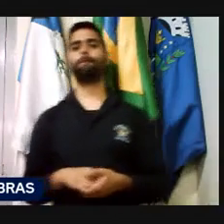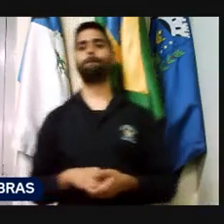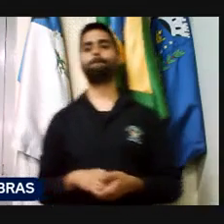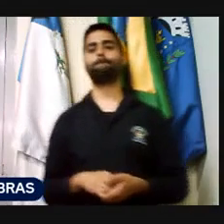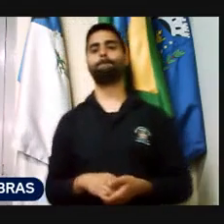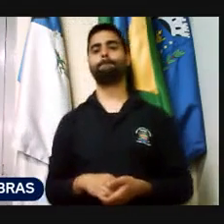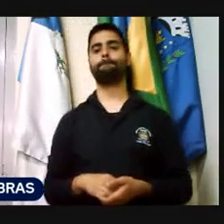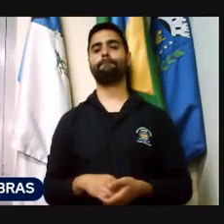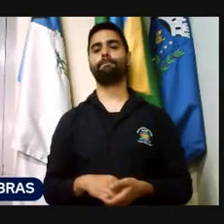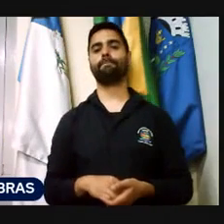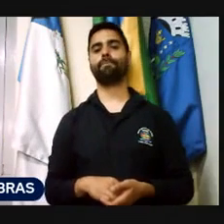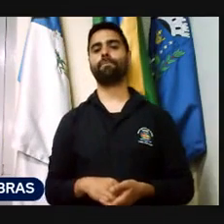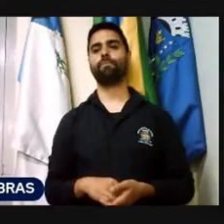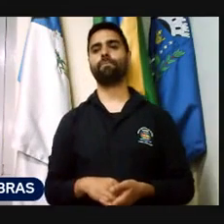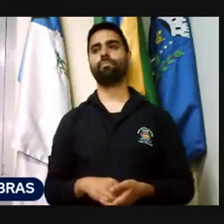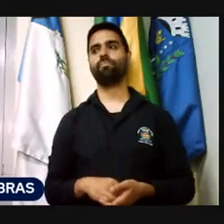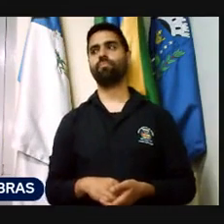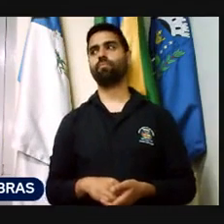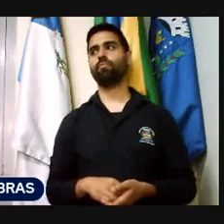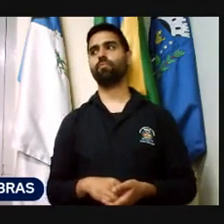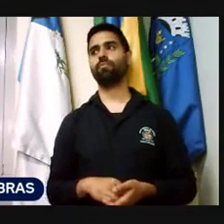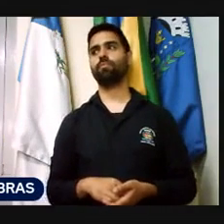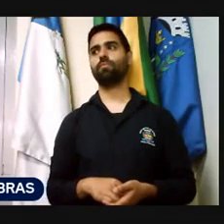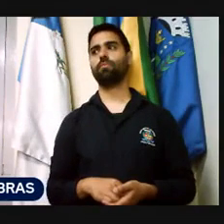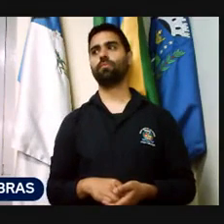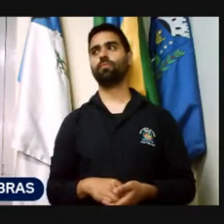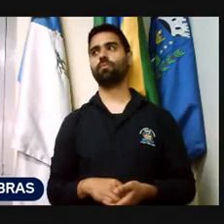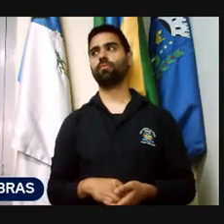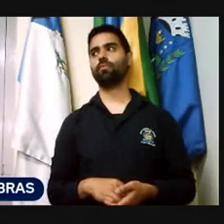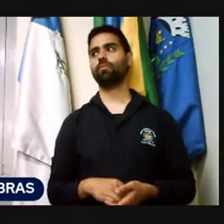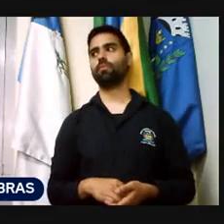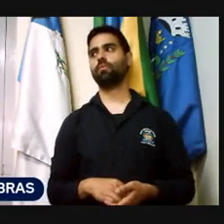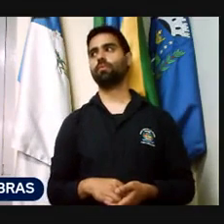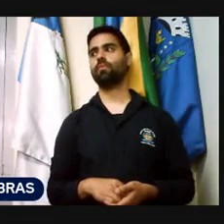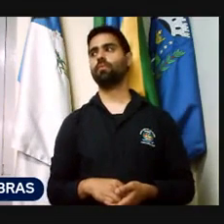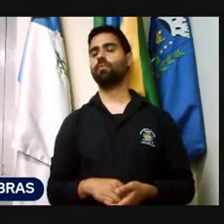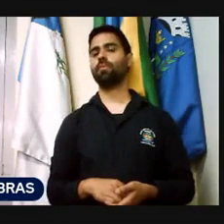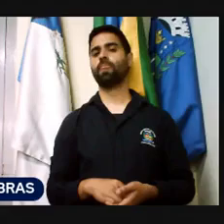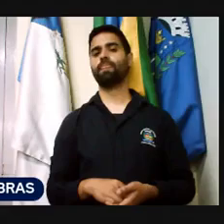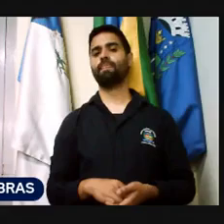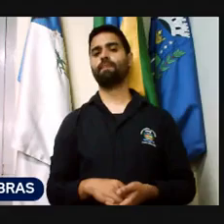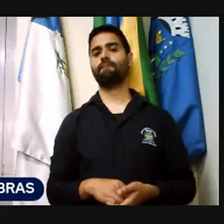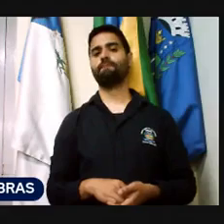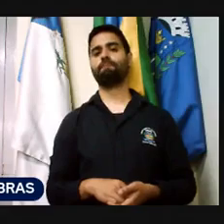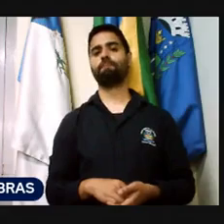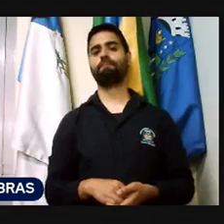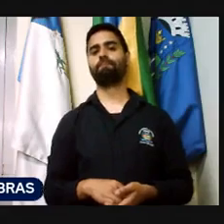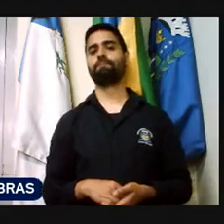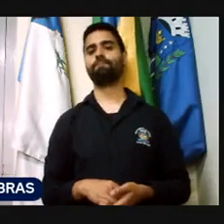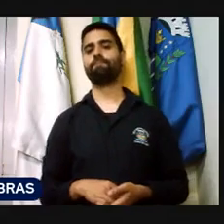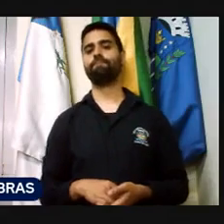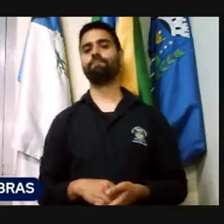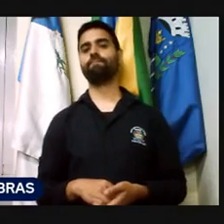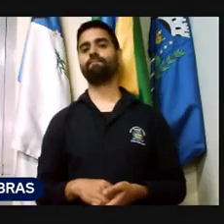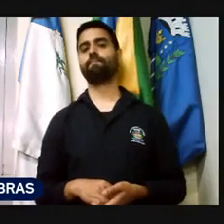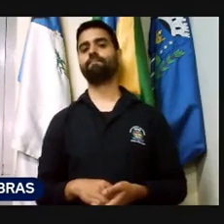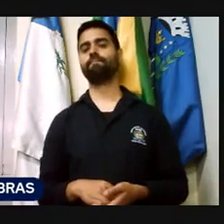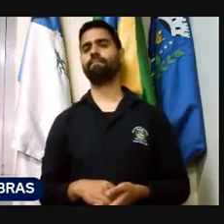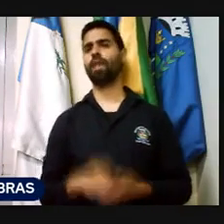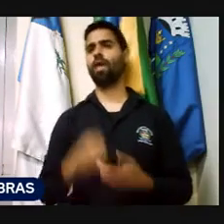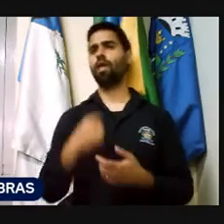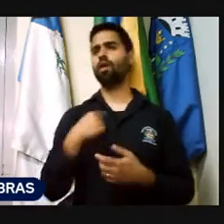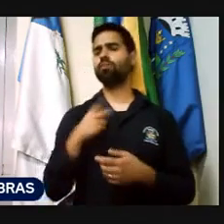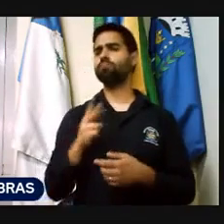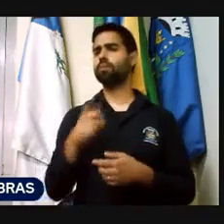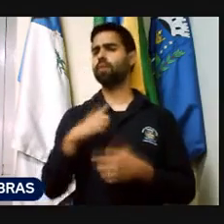Eu vejo muito, quando vou, a gente faz parte da tenda e a